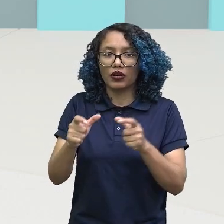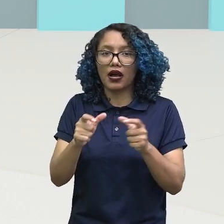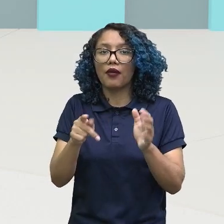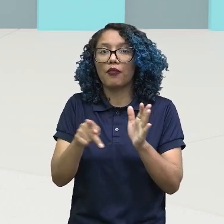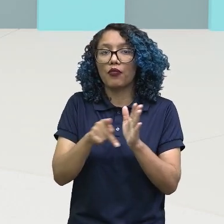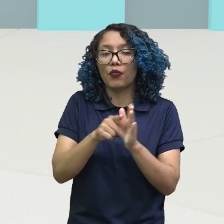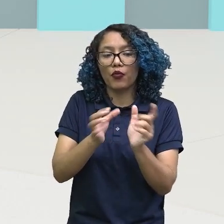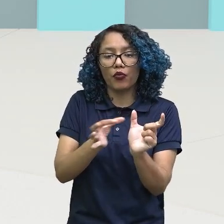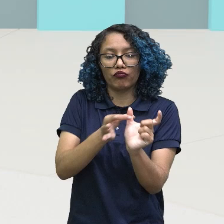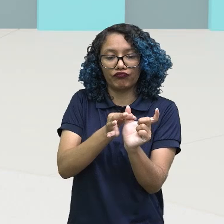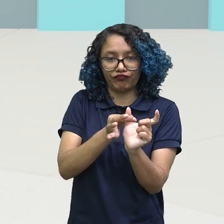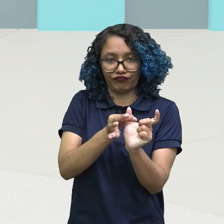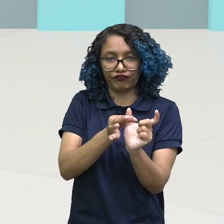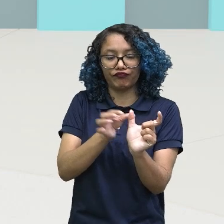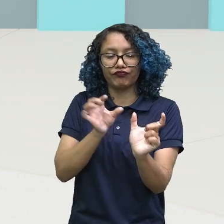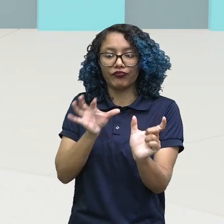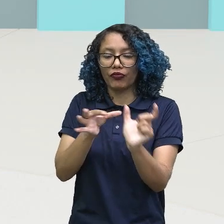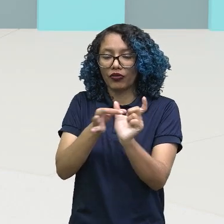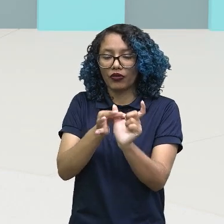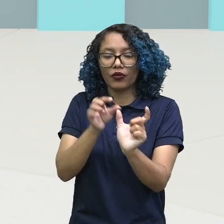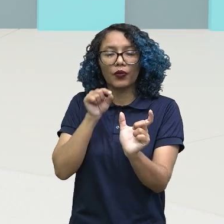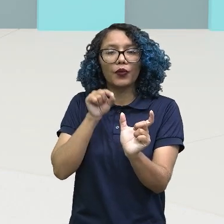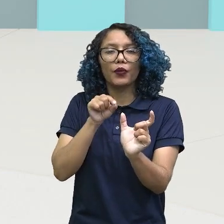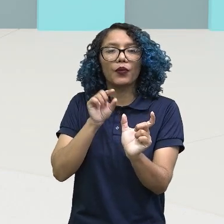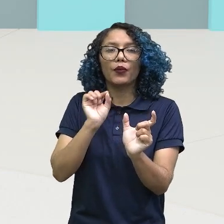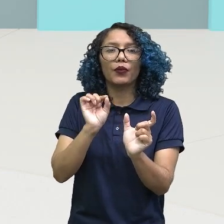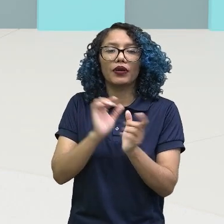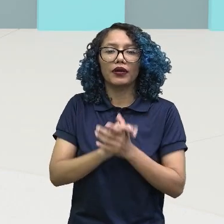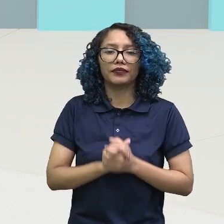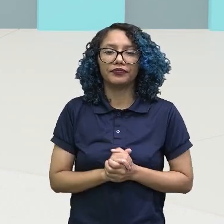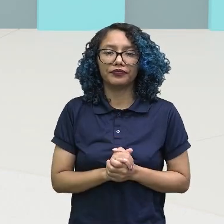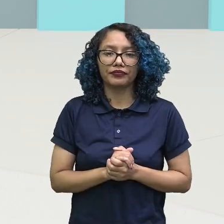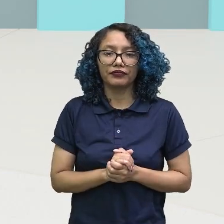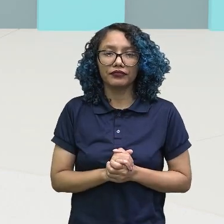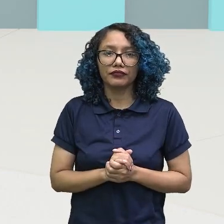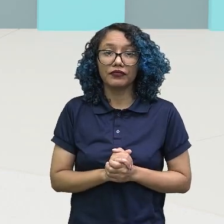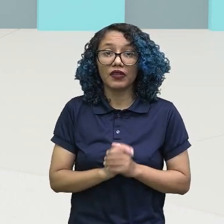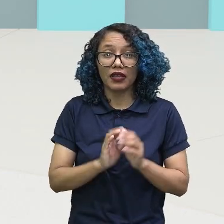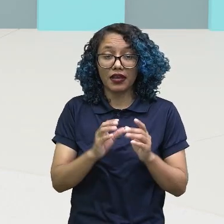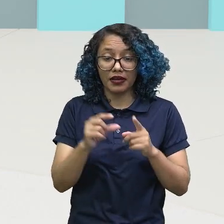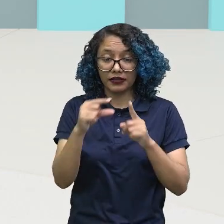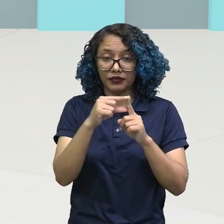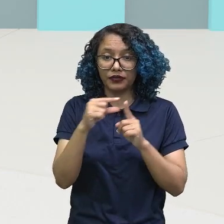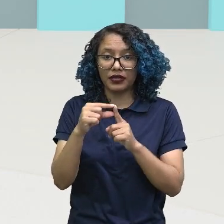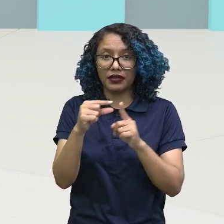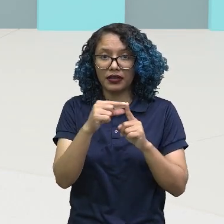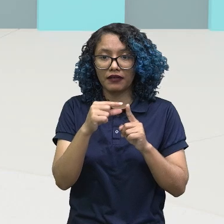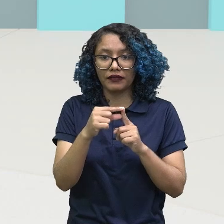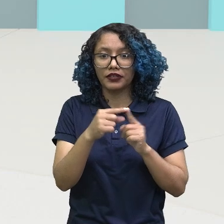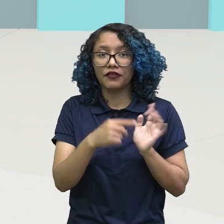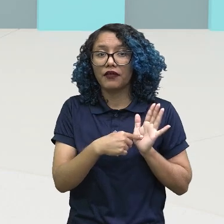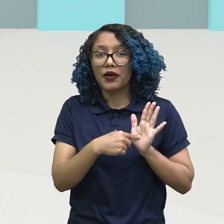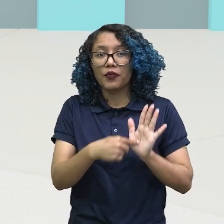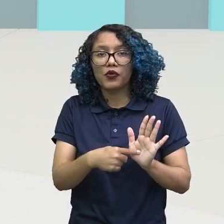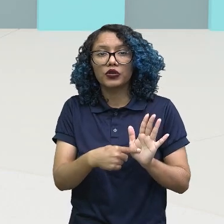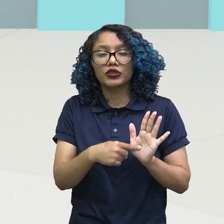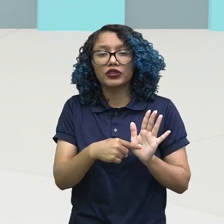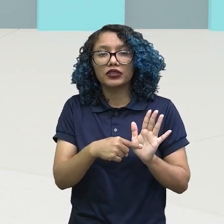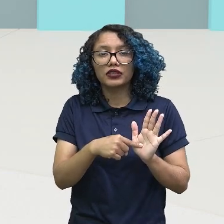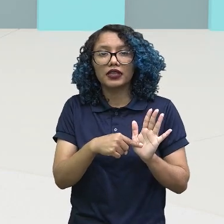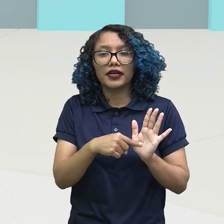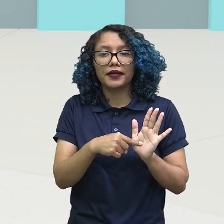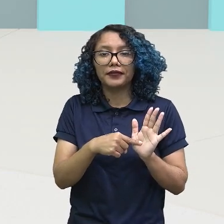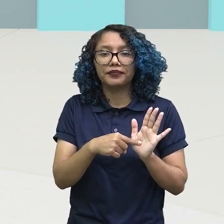né? As conjunções, elas são as palavras que vão marcar, que vão indicar